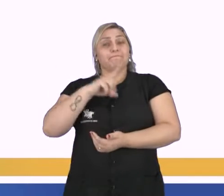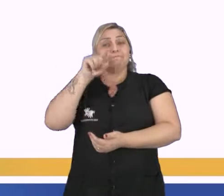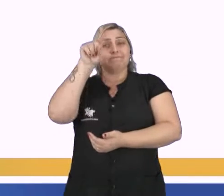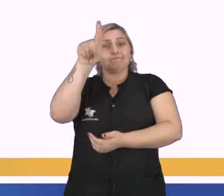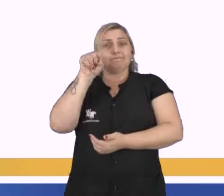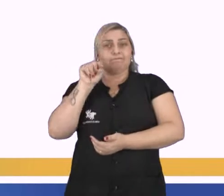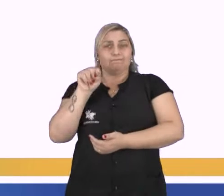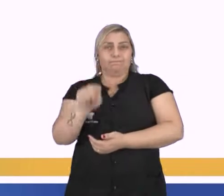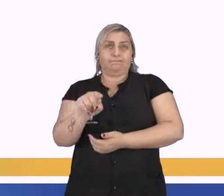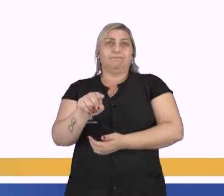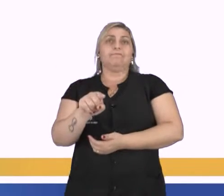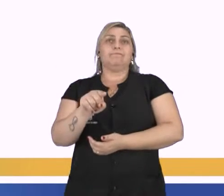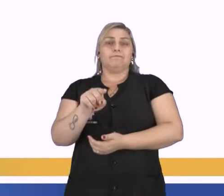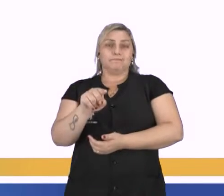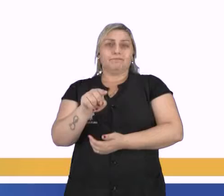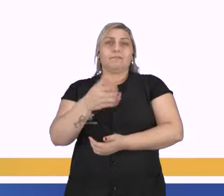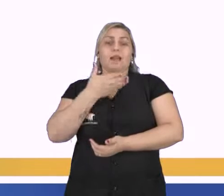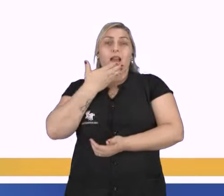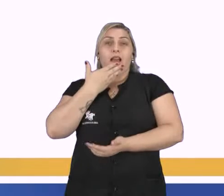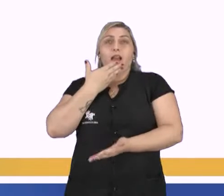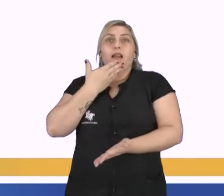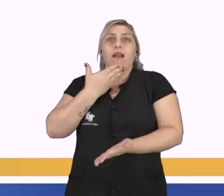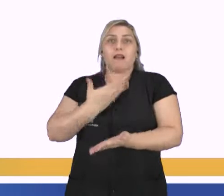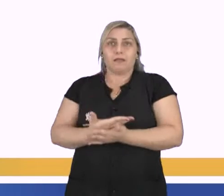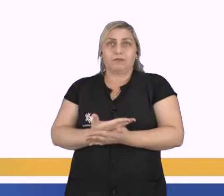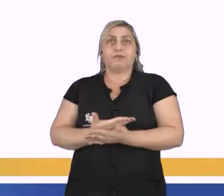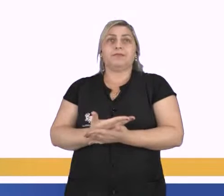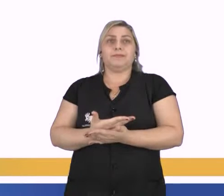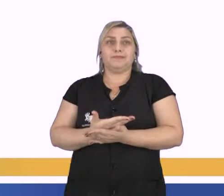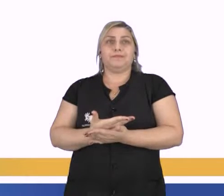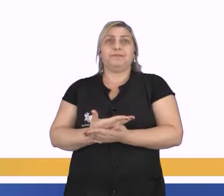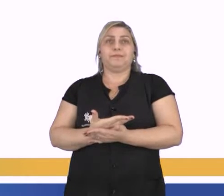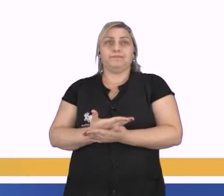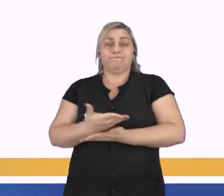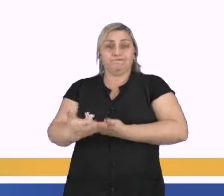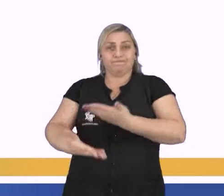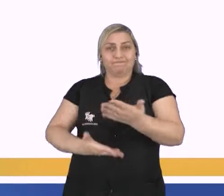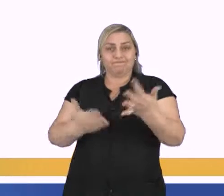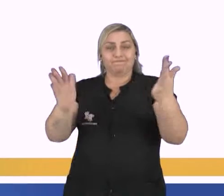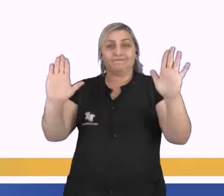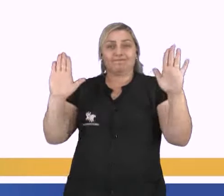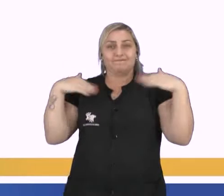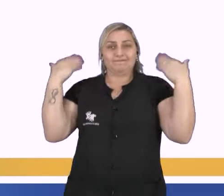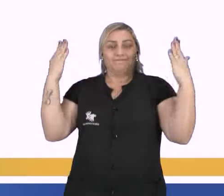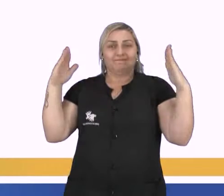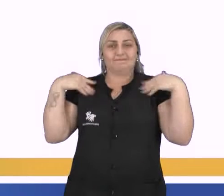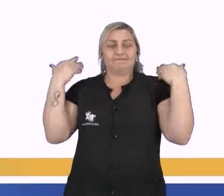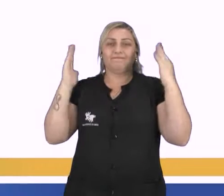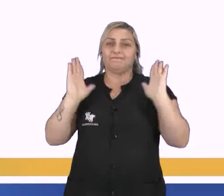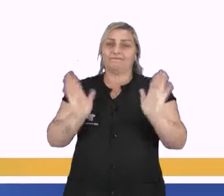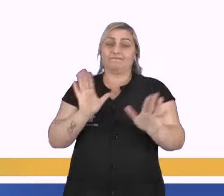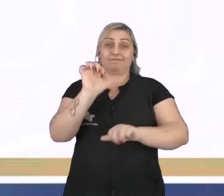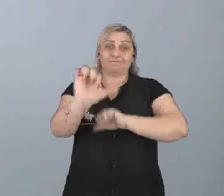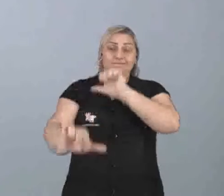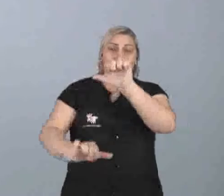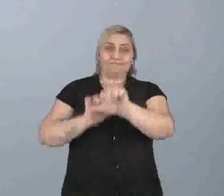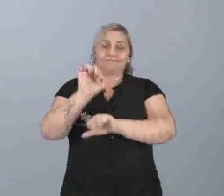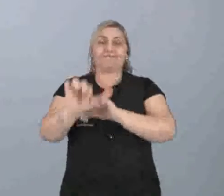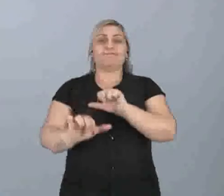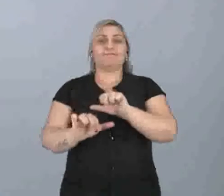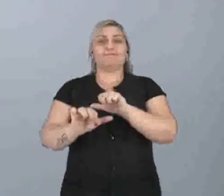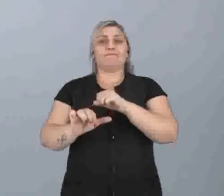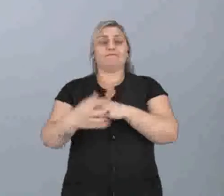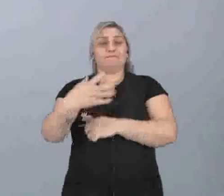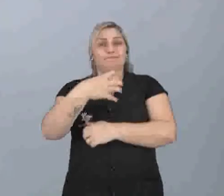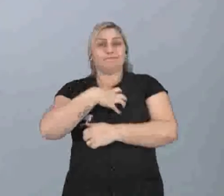Aqui nós temos a presença do ponto de exclamação. Ele vai traduzir o quê? Uma alegria. Já vai ter que mudar a entonação.